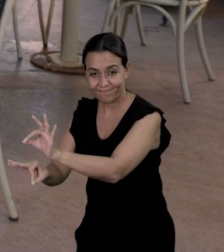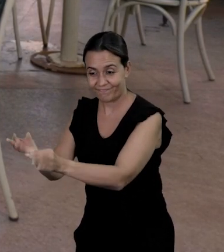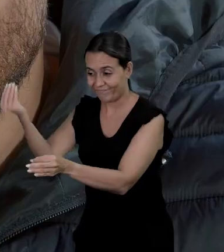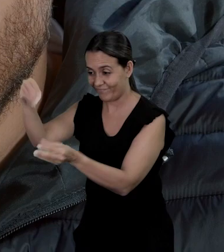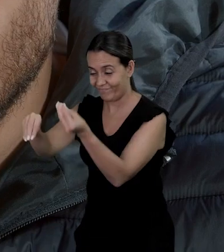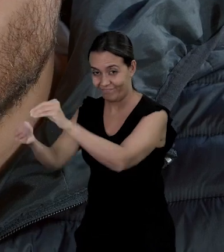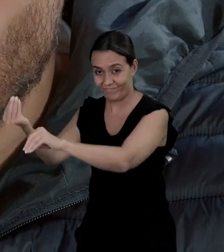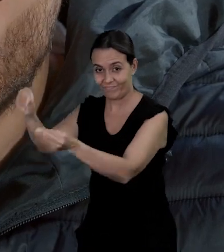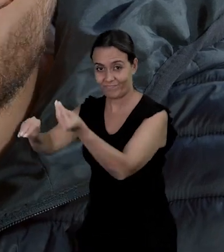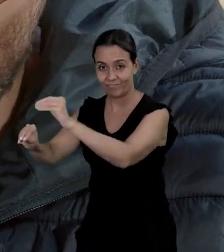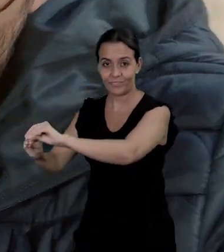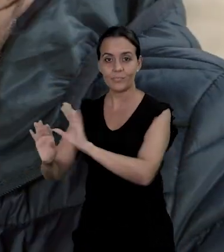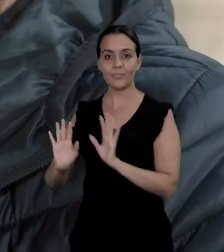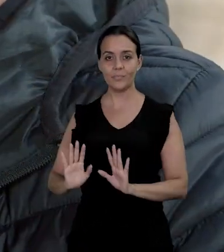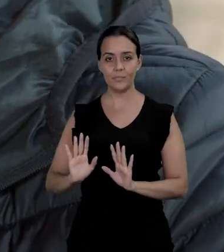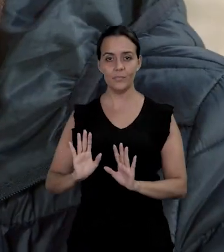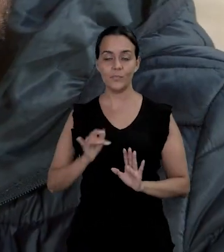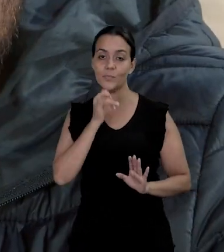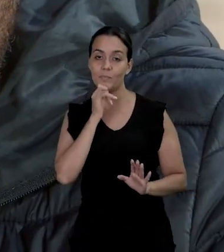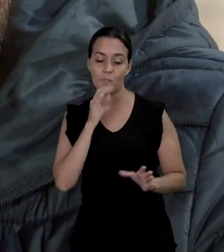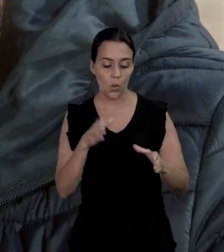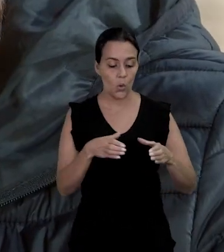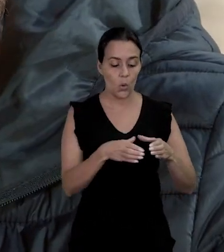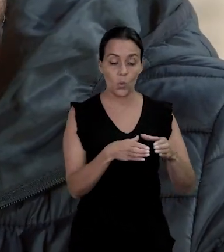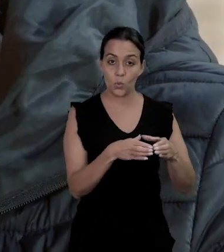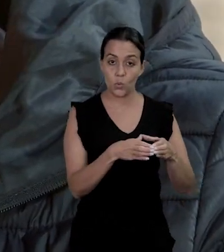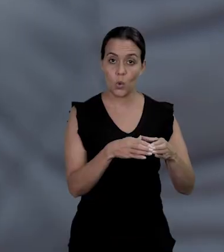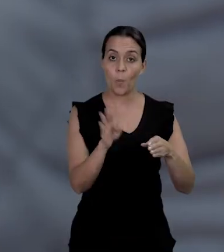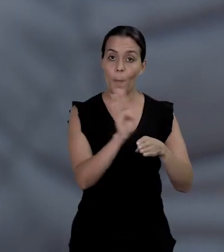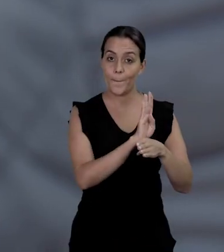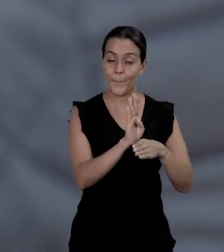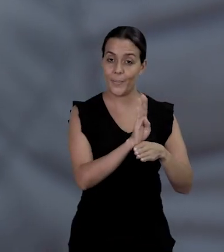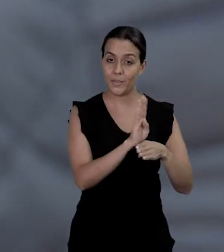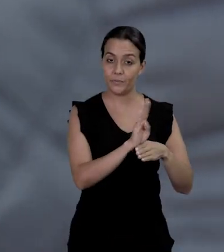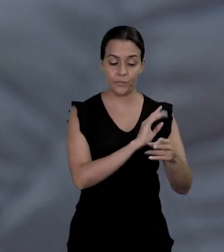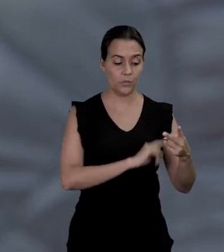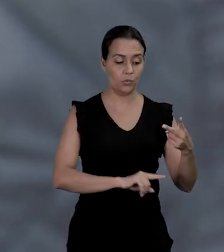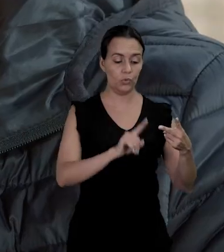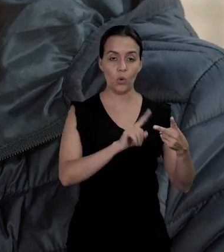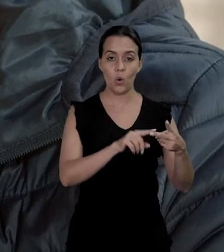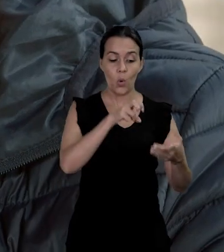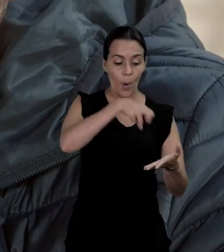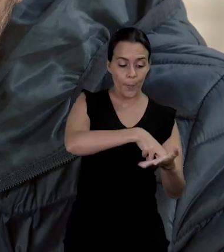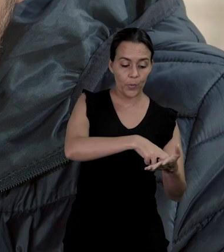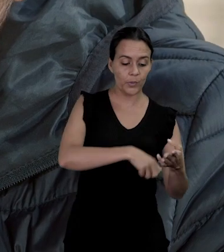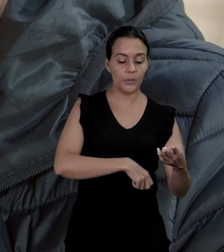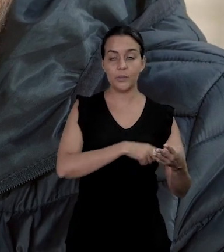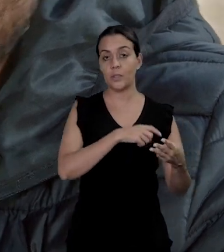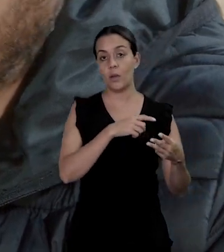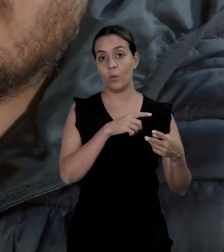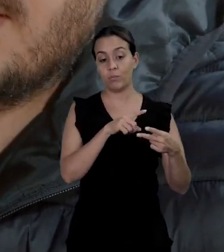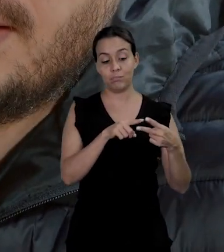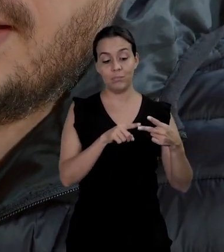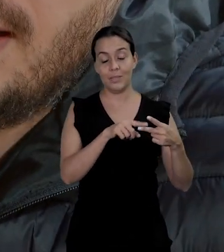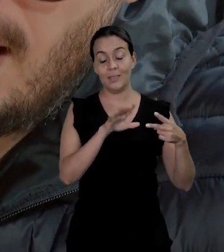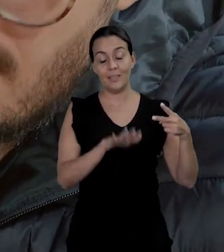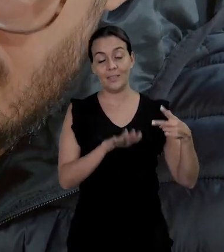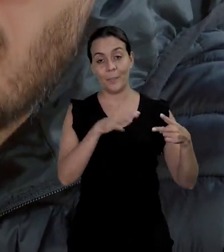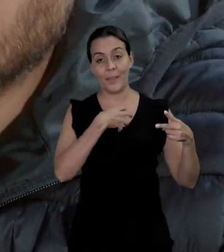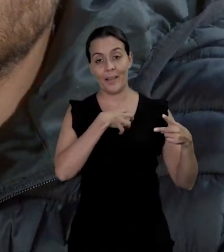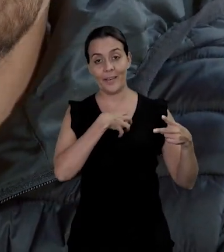punição de acordo com suas características irrelevantes, né? Isso, então, perfeito. e aí você vai ter vários recortes. Pode